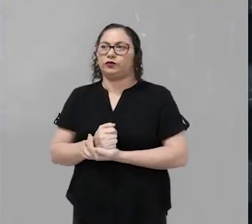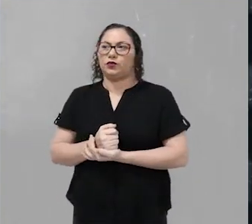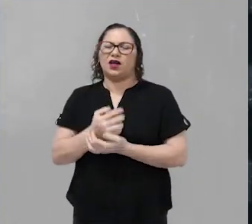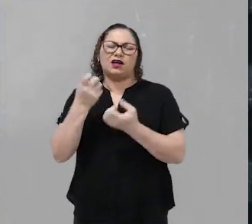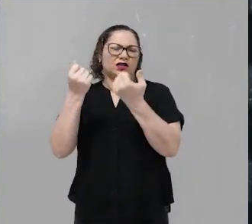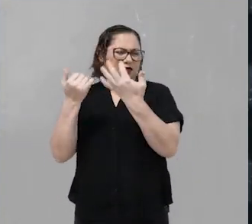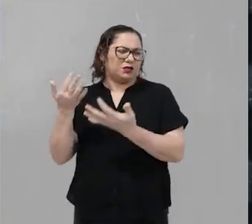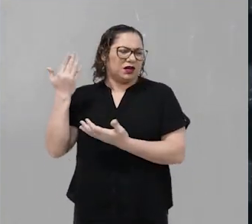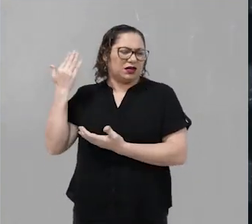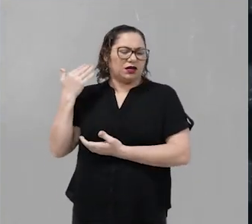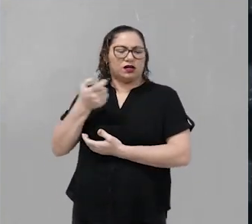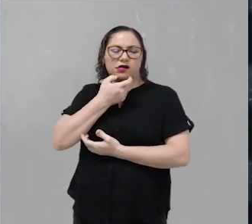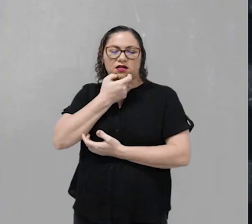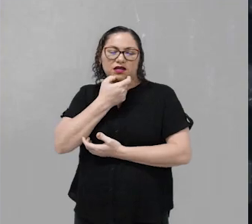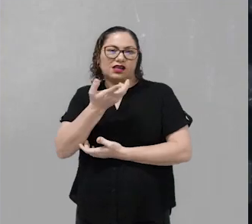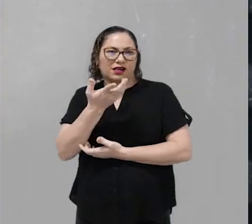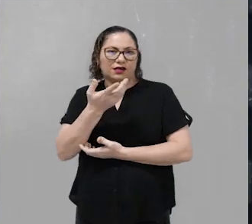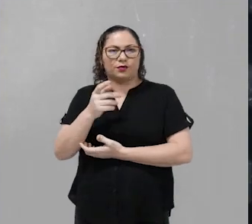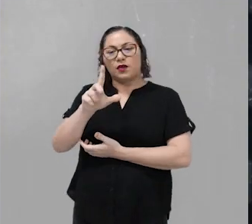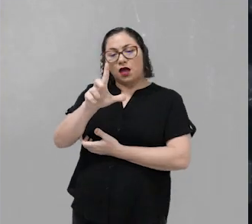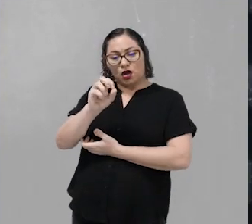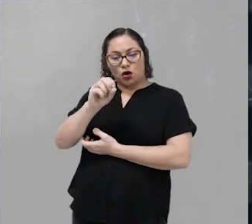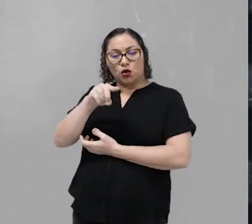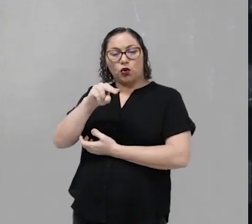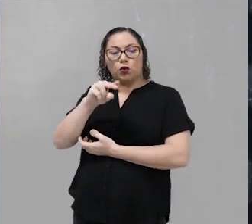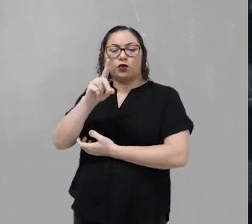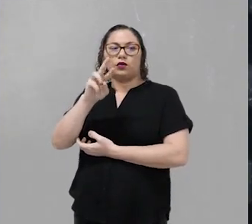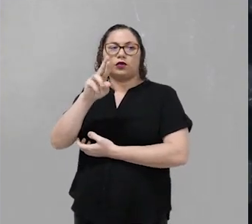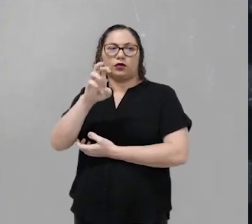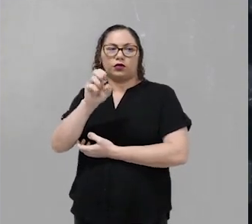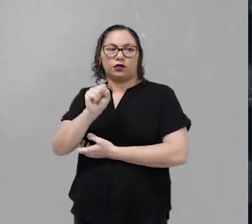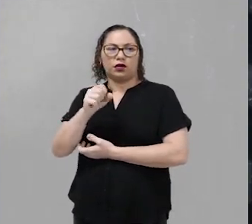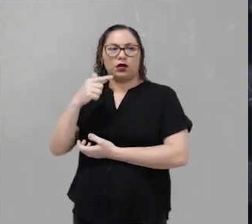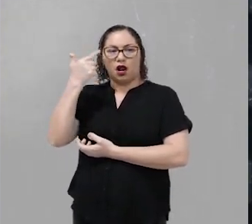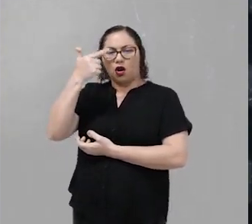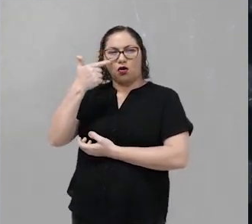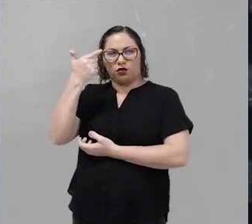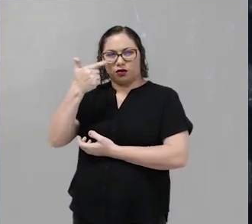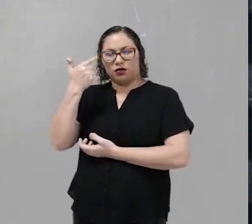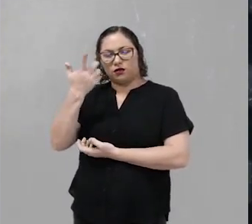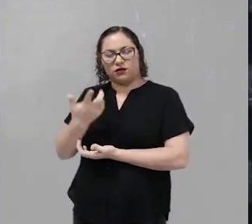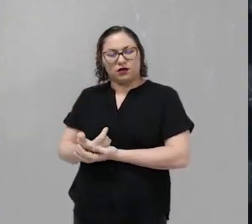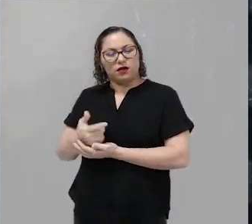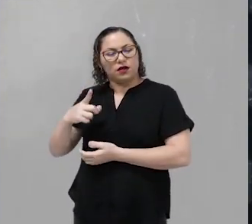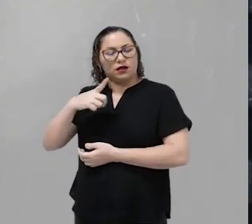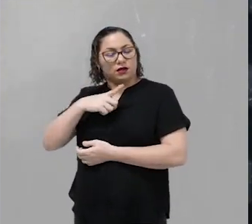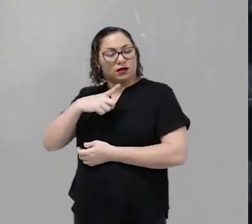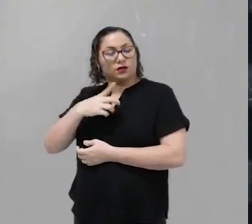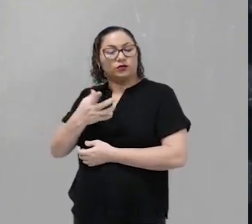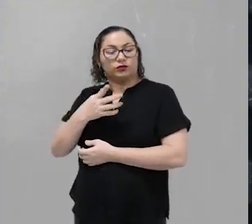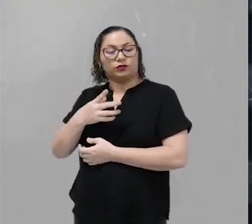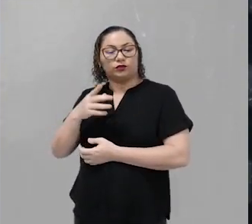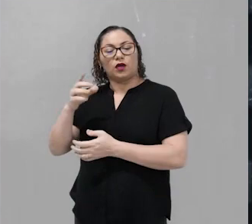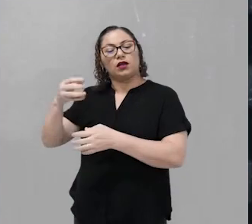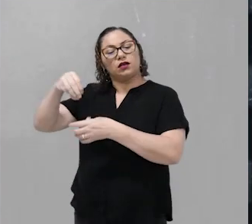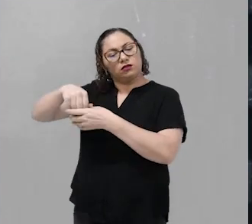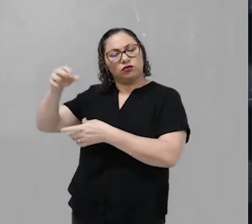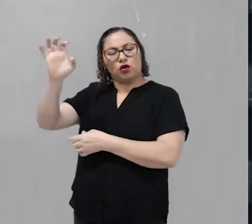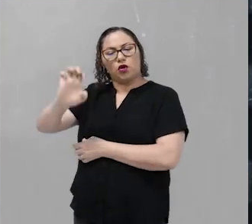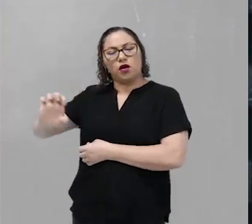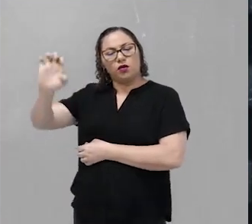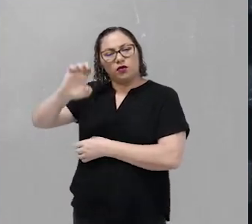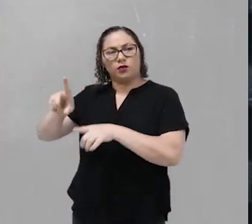da Inglaterra, aqui, ó, Londres, entendeu? Falou também, né, um pouco ali da Europa como um todo, daqui